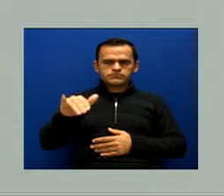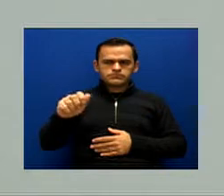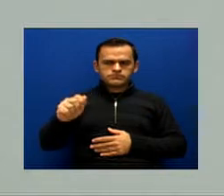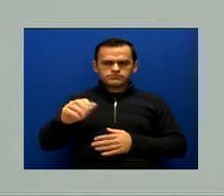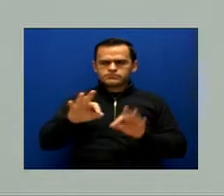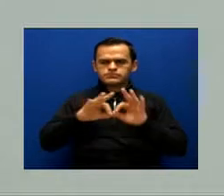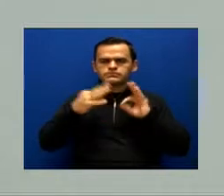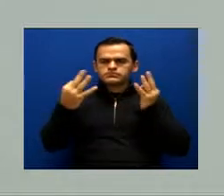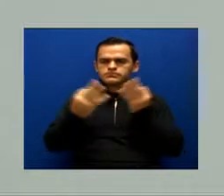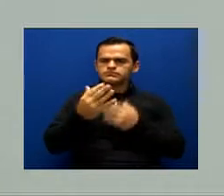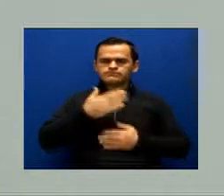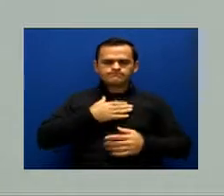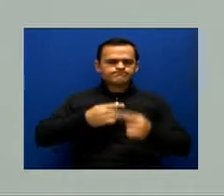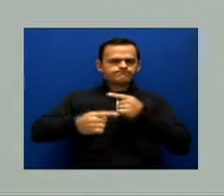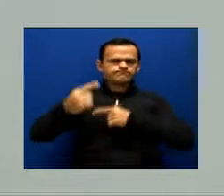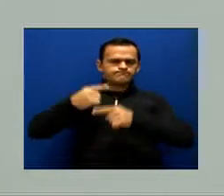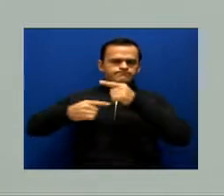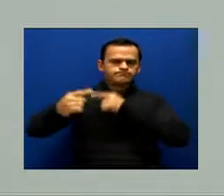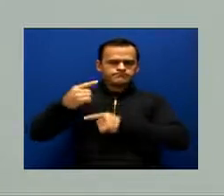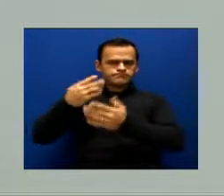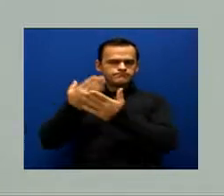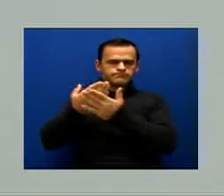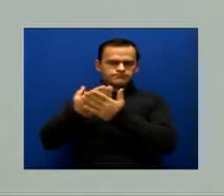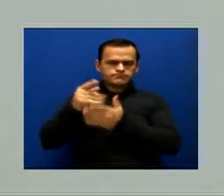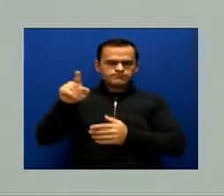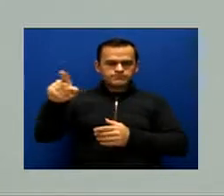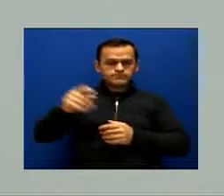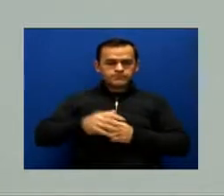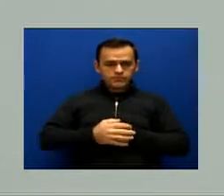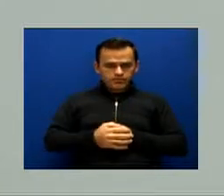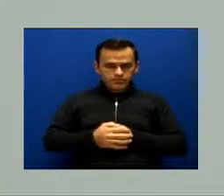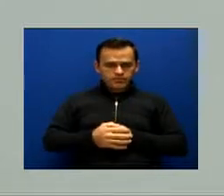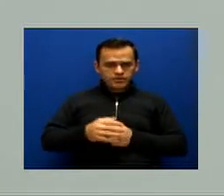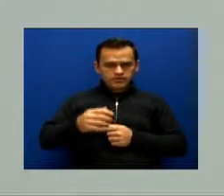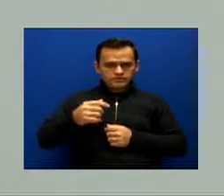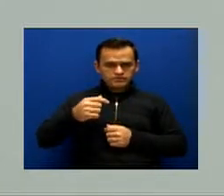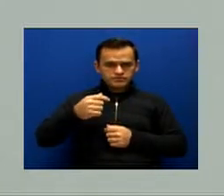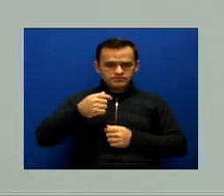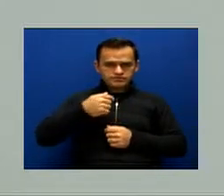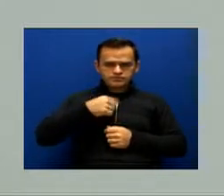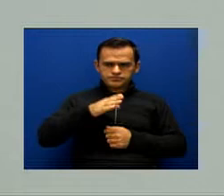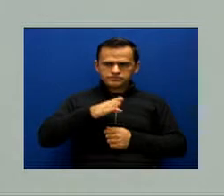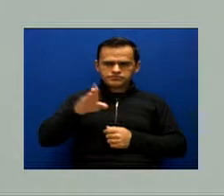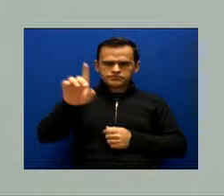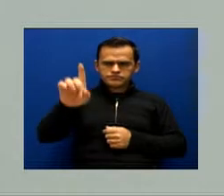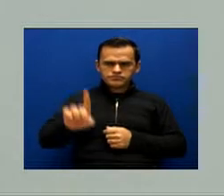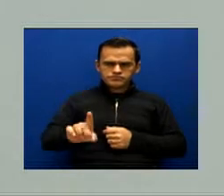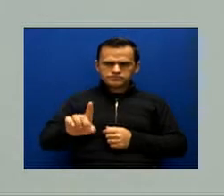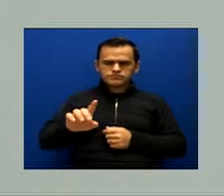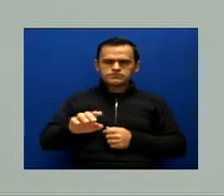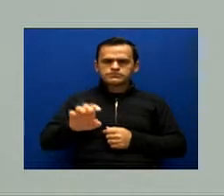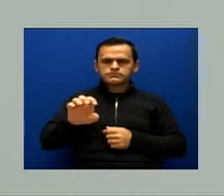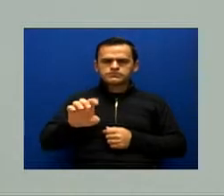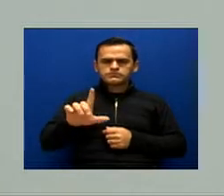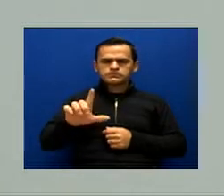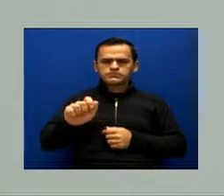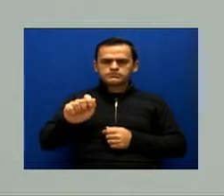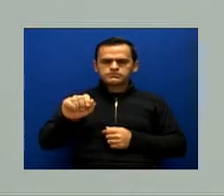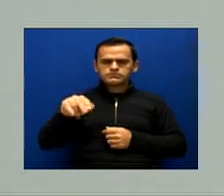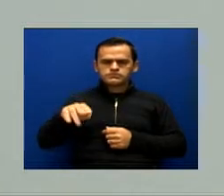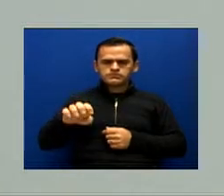minha família estudou. Eu nasci na Júlio Ribeiro. E a cozinha, estive falando com a diretora Elaine, a cozinha está em